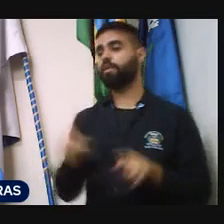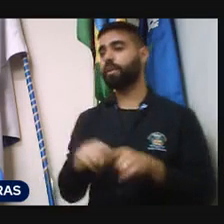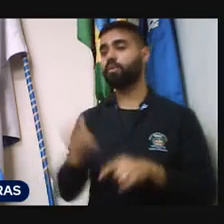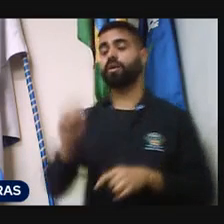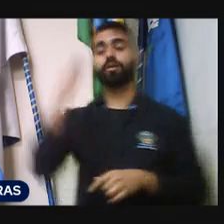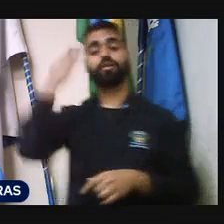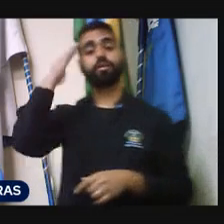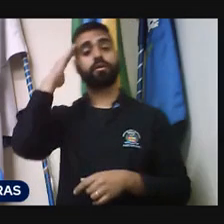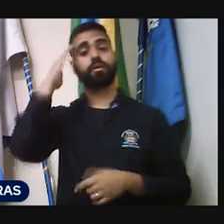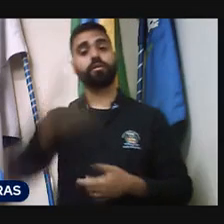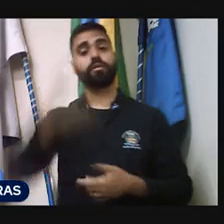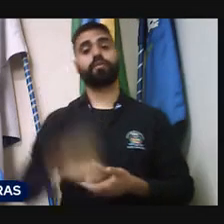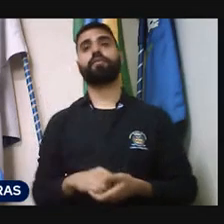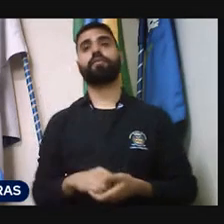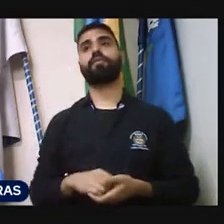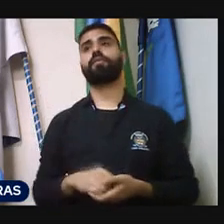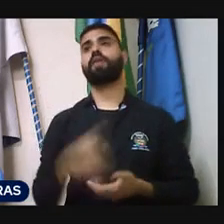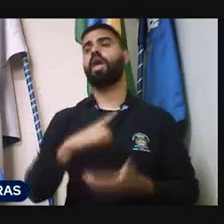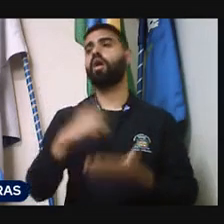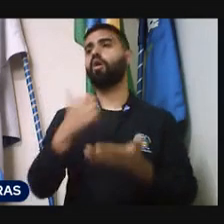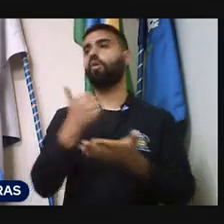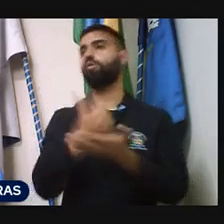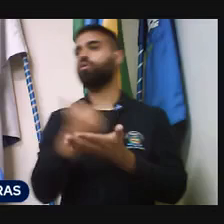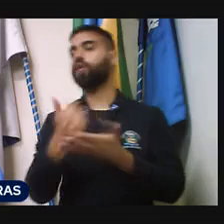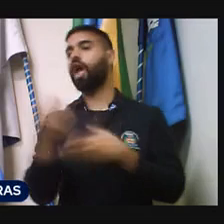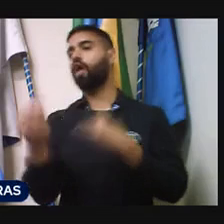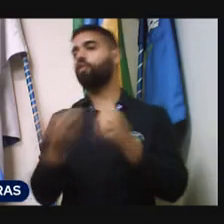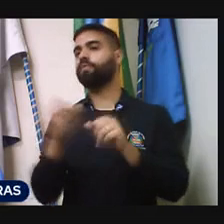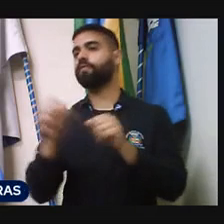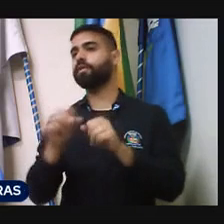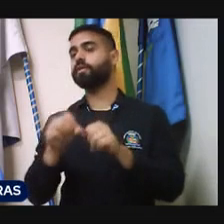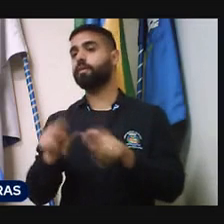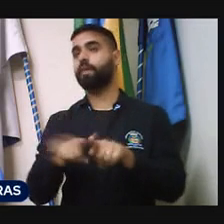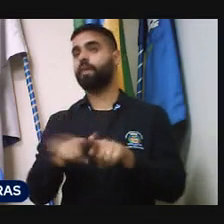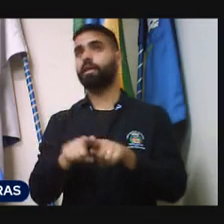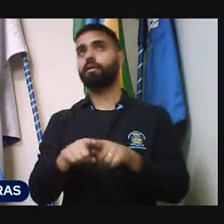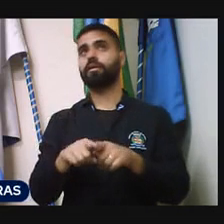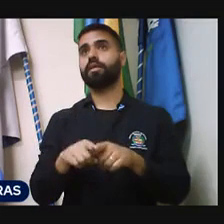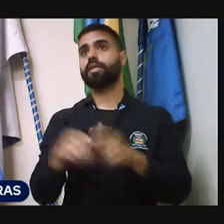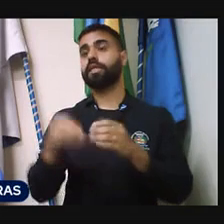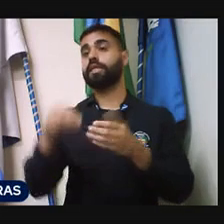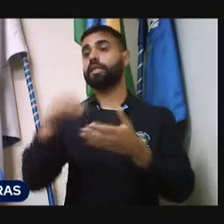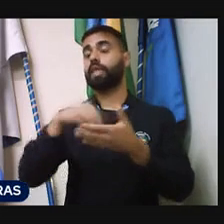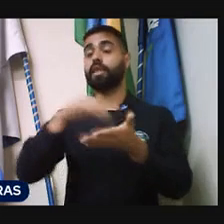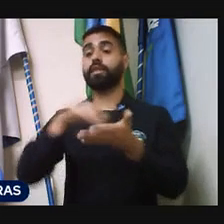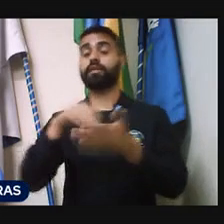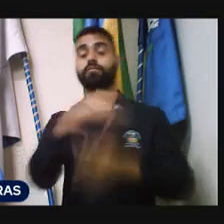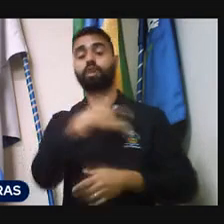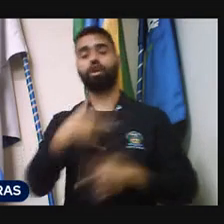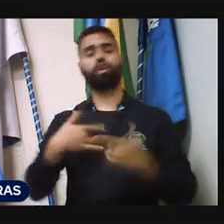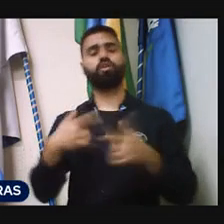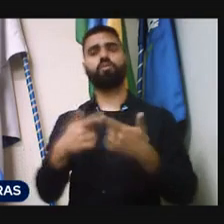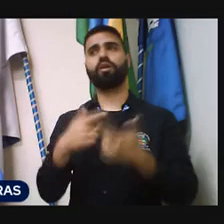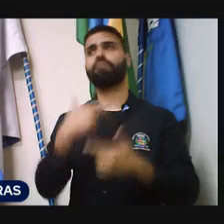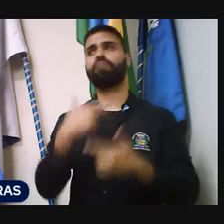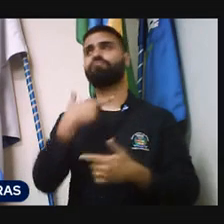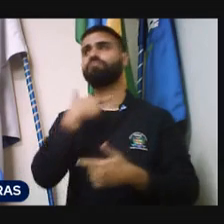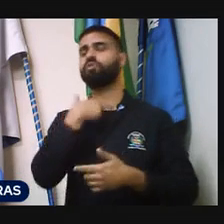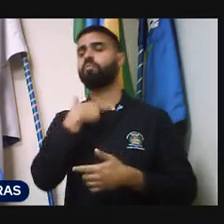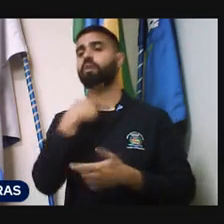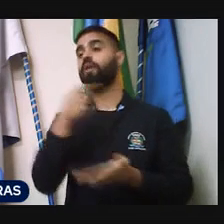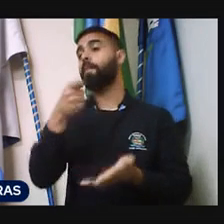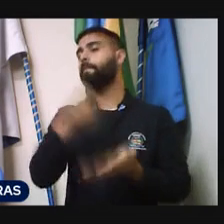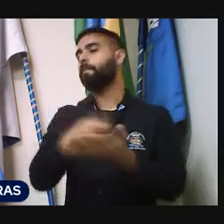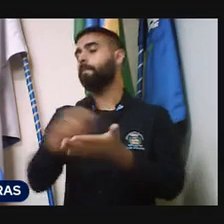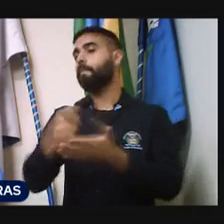entenda o valor desse contrato a contratação e como isso tem se dado na prefeitura a secretaria de saúde o que o que não pode é